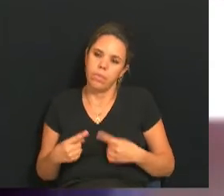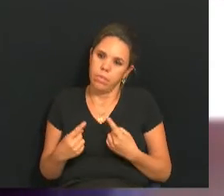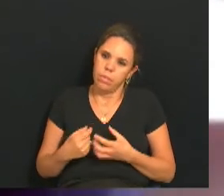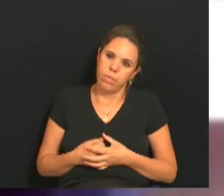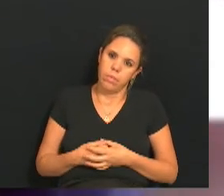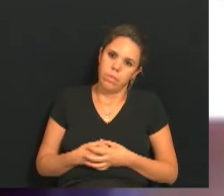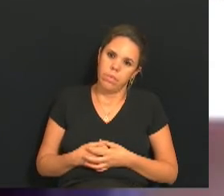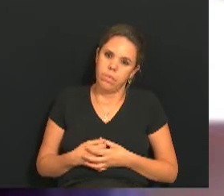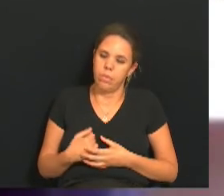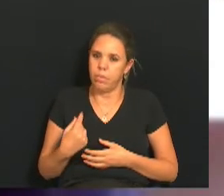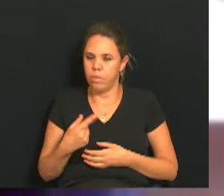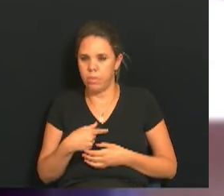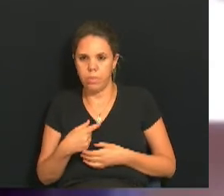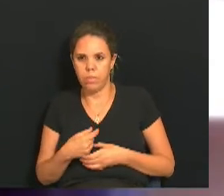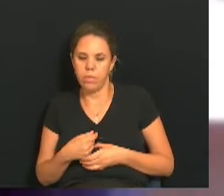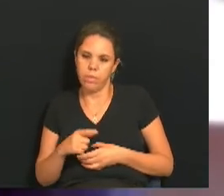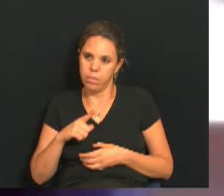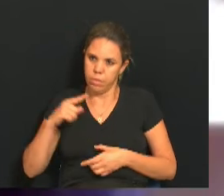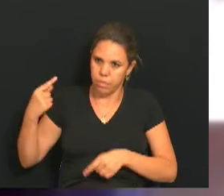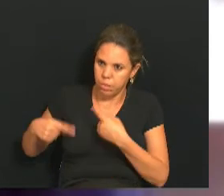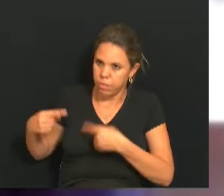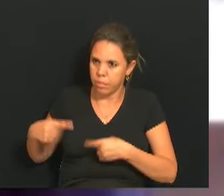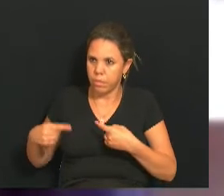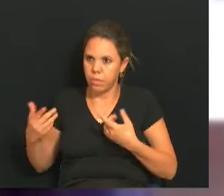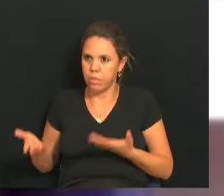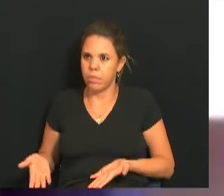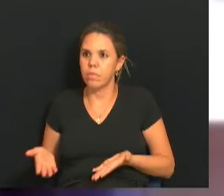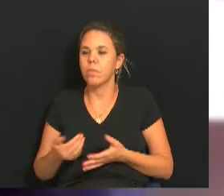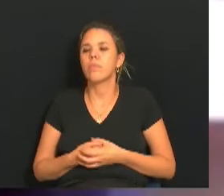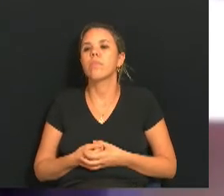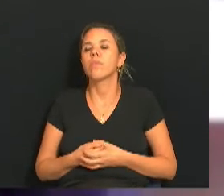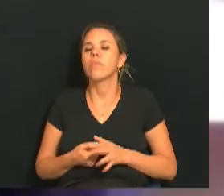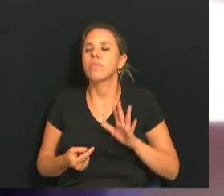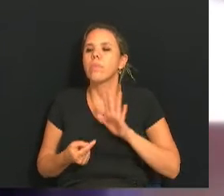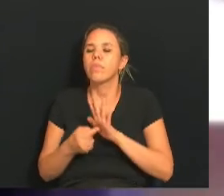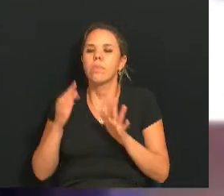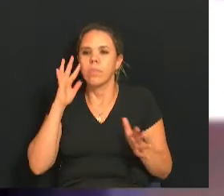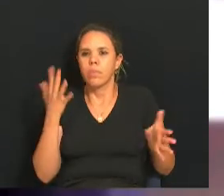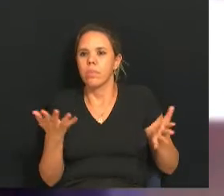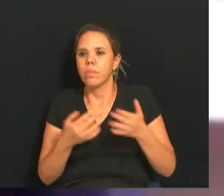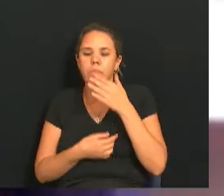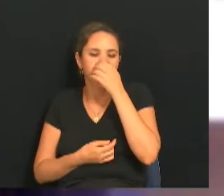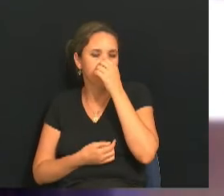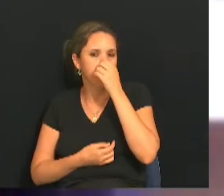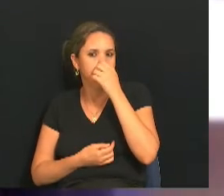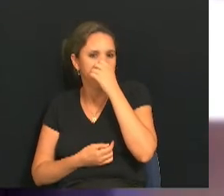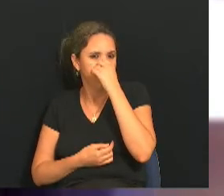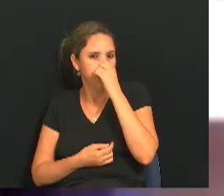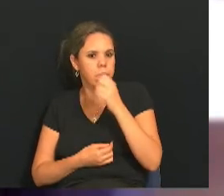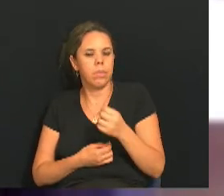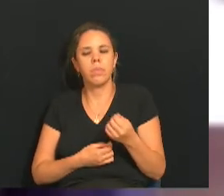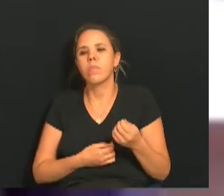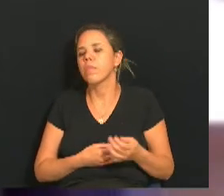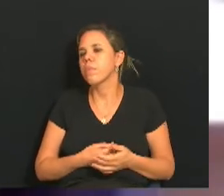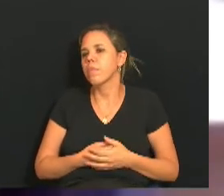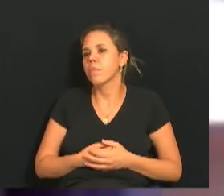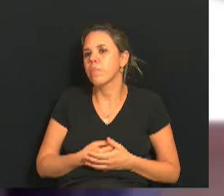a gente tem que discutir aqui e apontar saídas. O que eu vou apontar